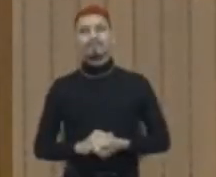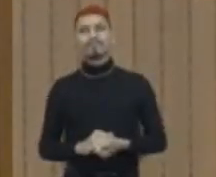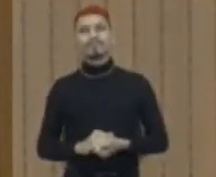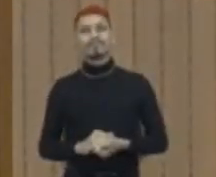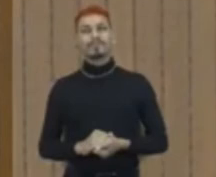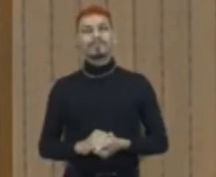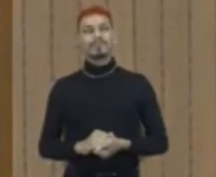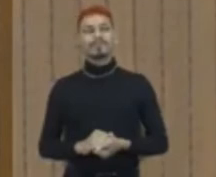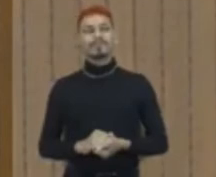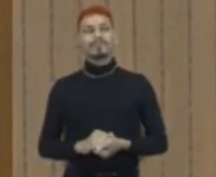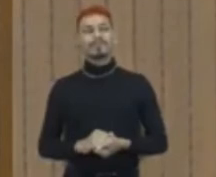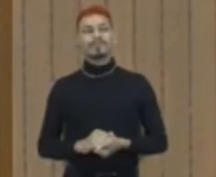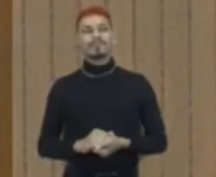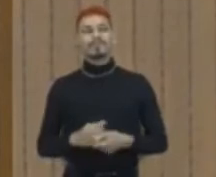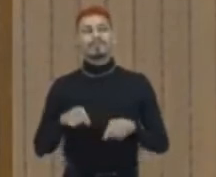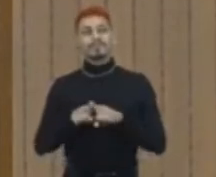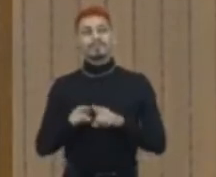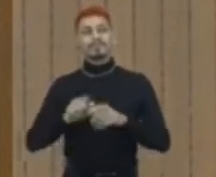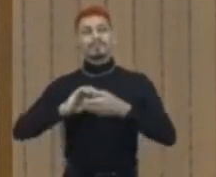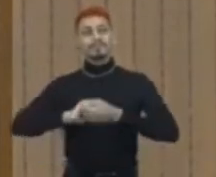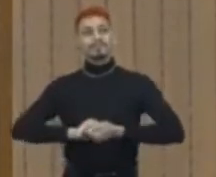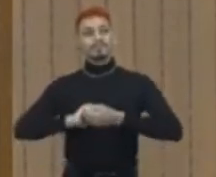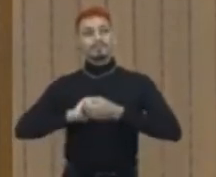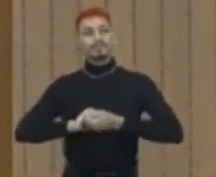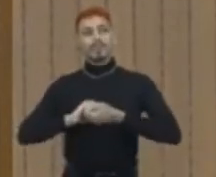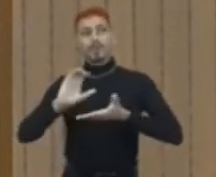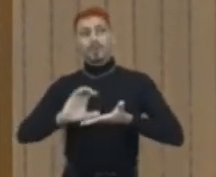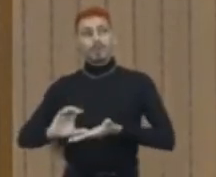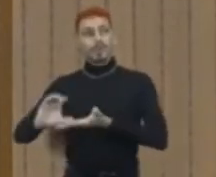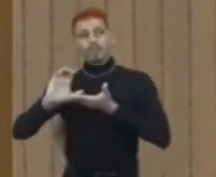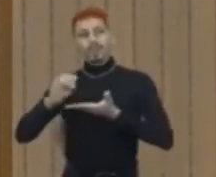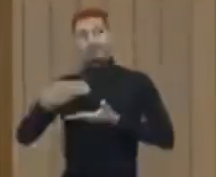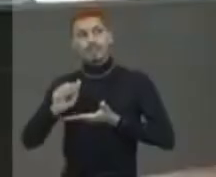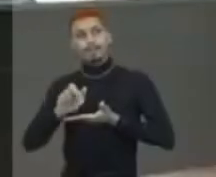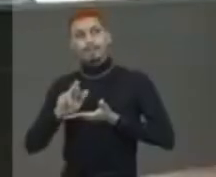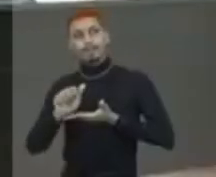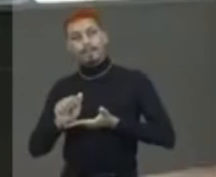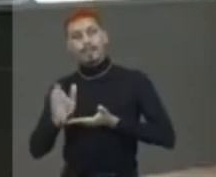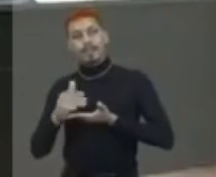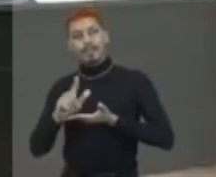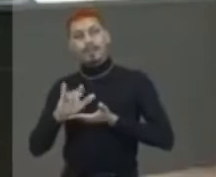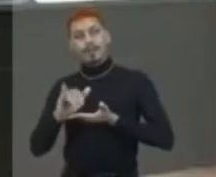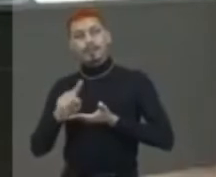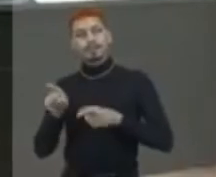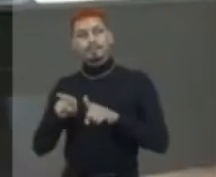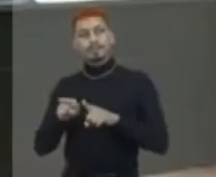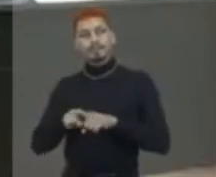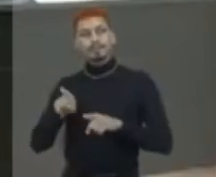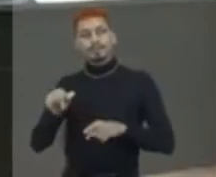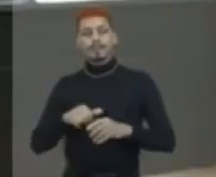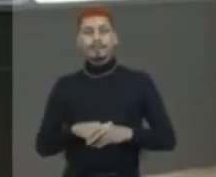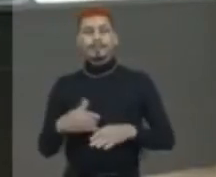Saúdo, por fim, a conselheira Mara Lúcia Barbalho, presidente do Tribunal de Contas dos